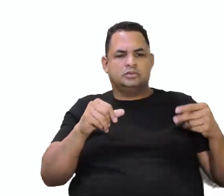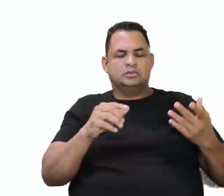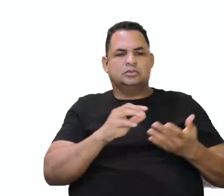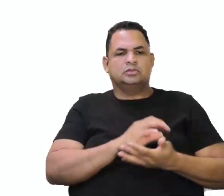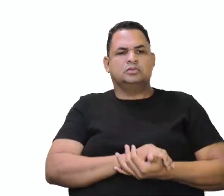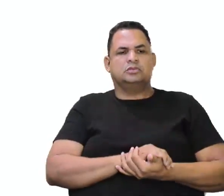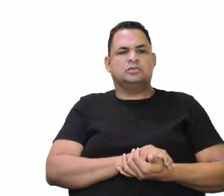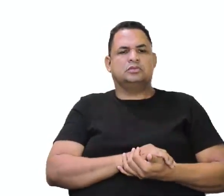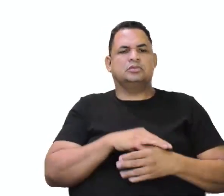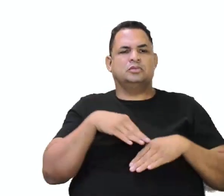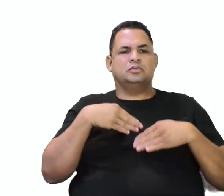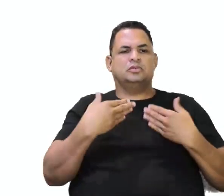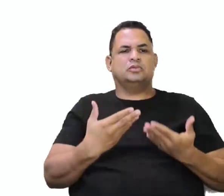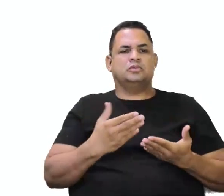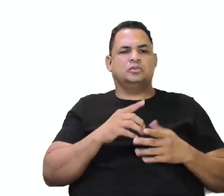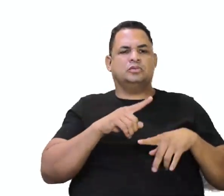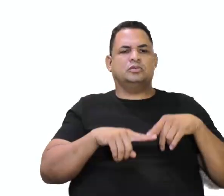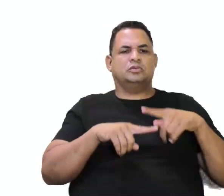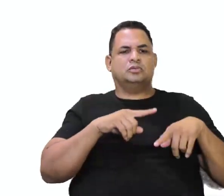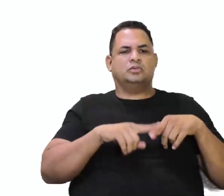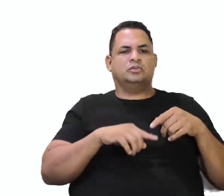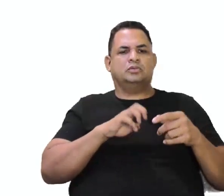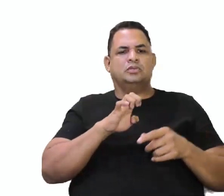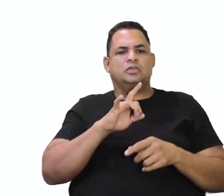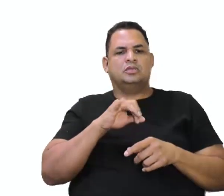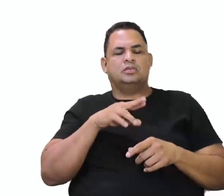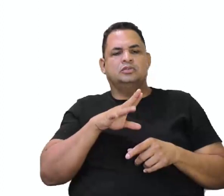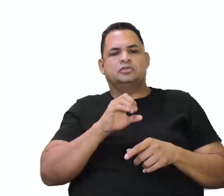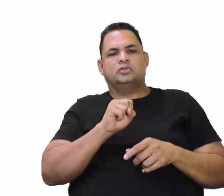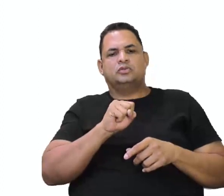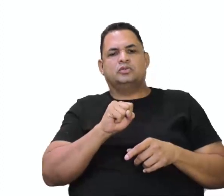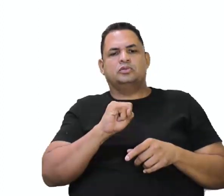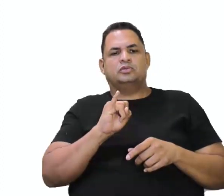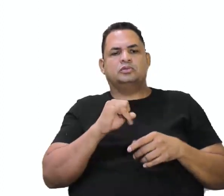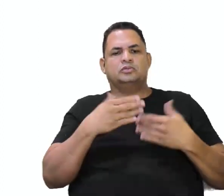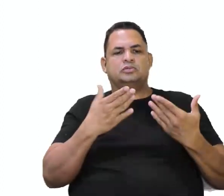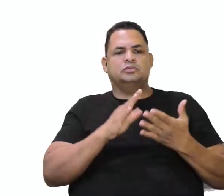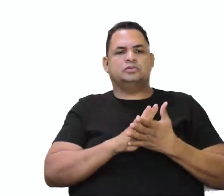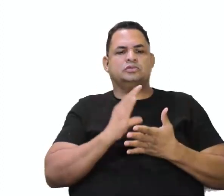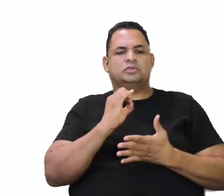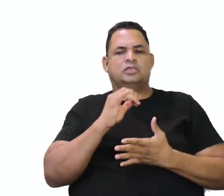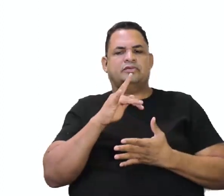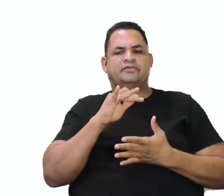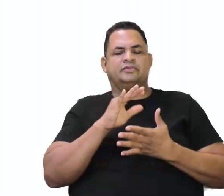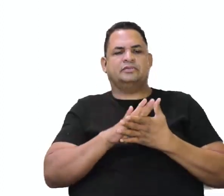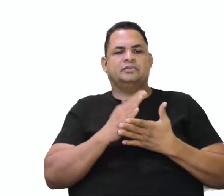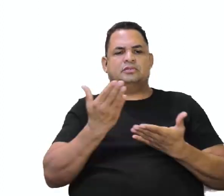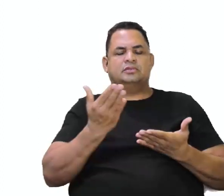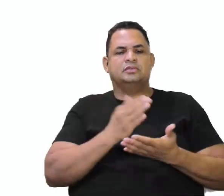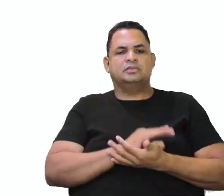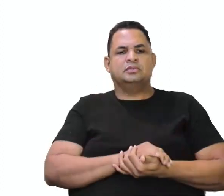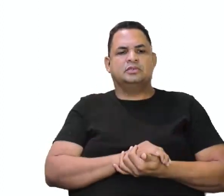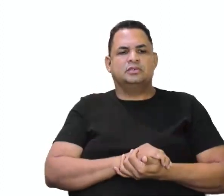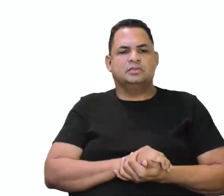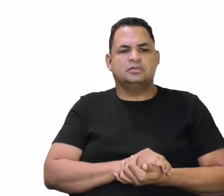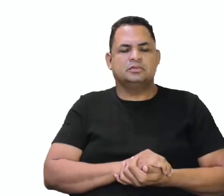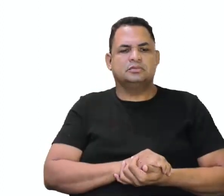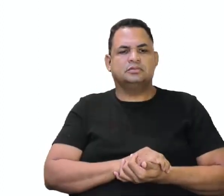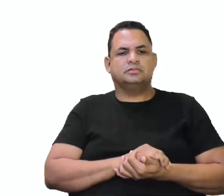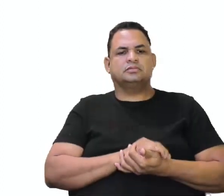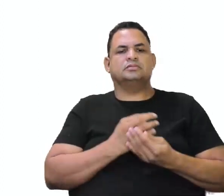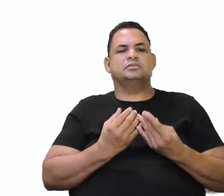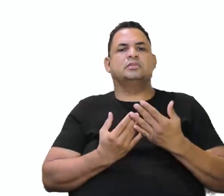Presta atenção. Quando eu uso produtos com aerossóis, ou seja, com CFC, clorofluorcarbono, eu